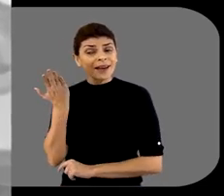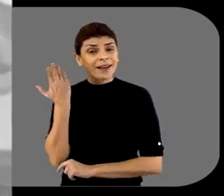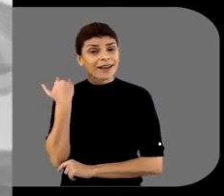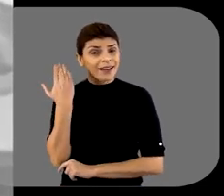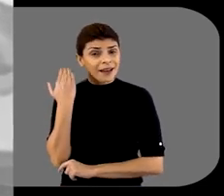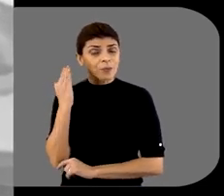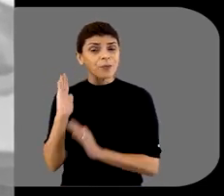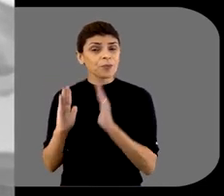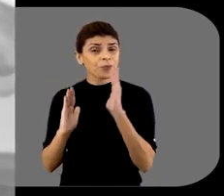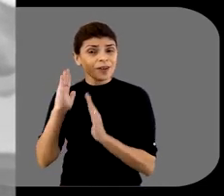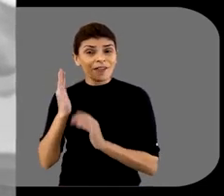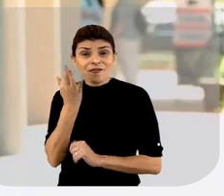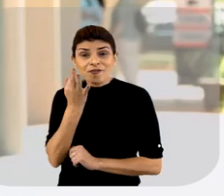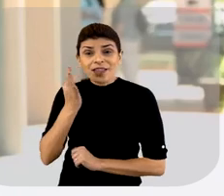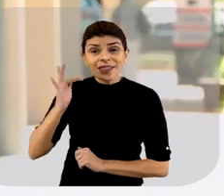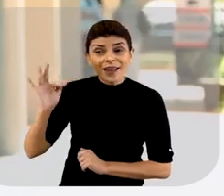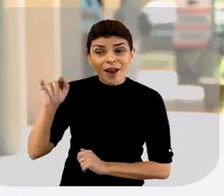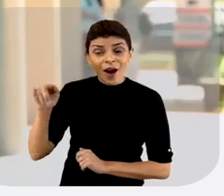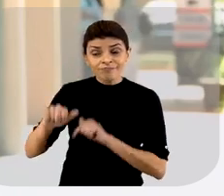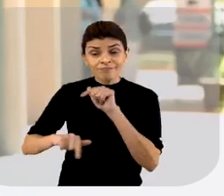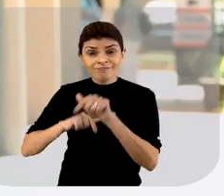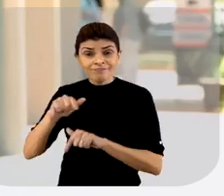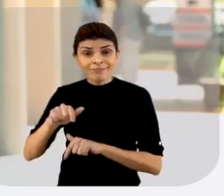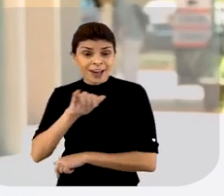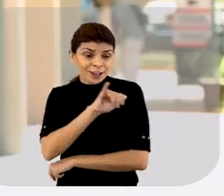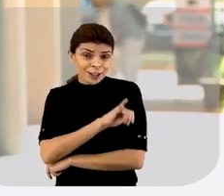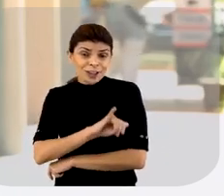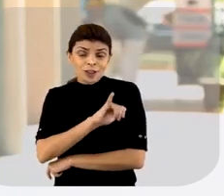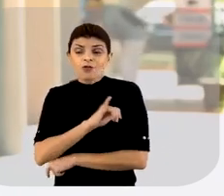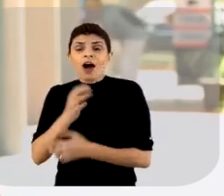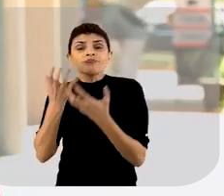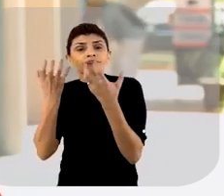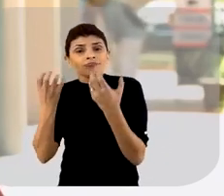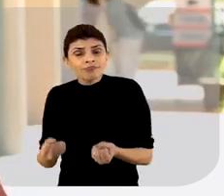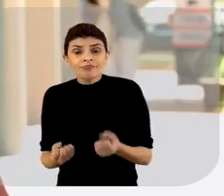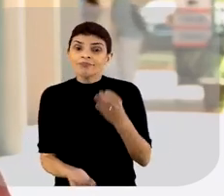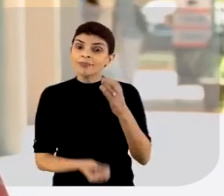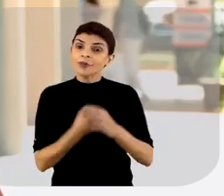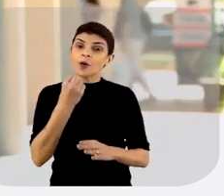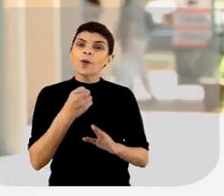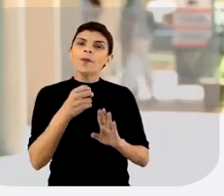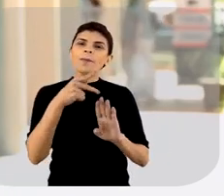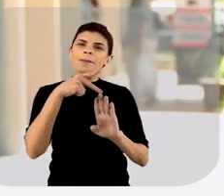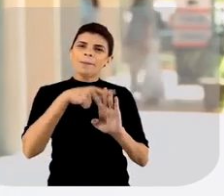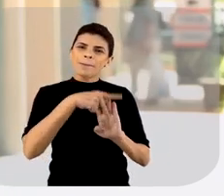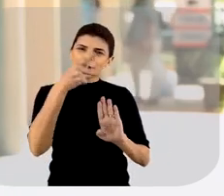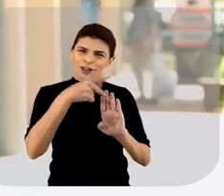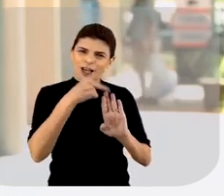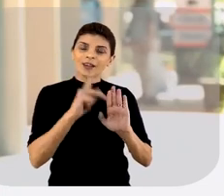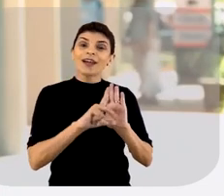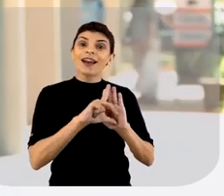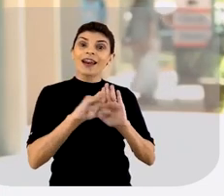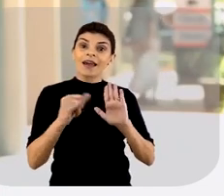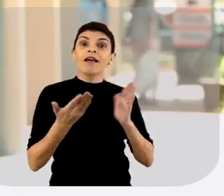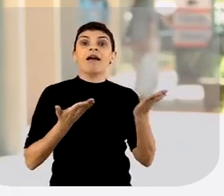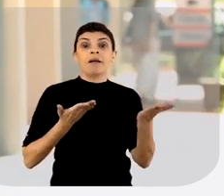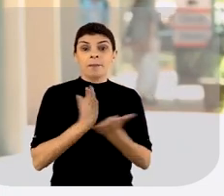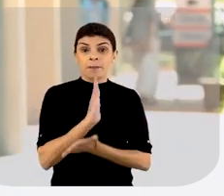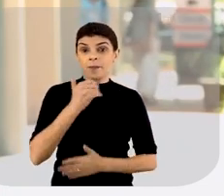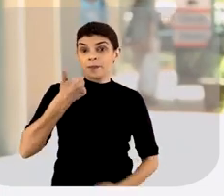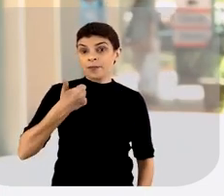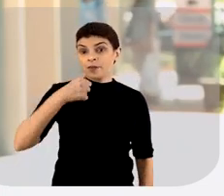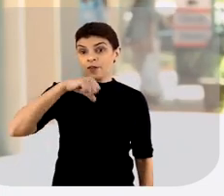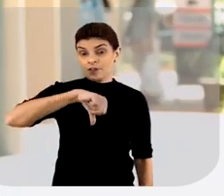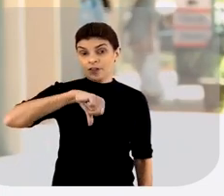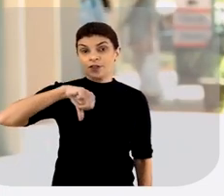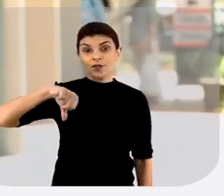de Janeiro, acolheu e fez um projeto de lei, defendeu esse projeto de lei, que foi aprovado em 99,